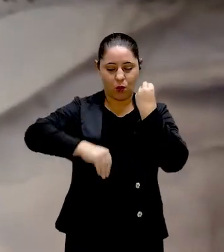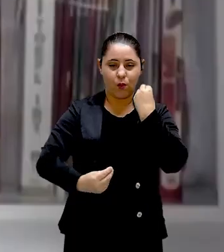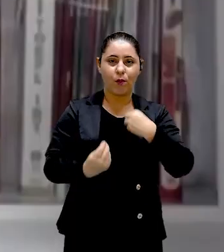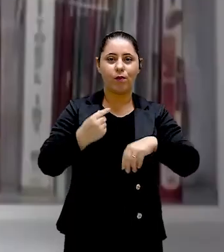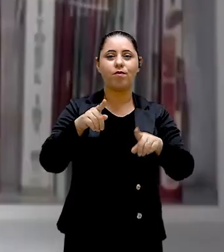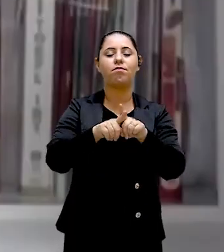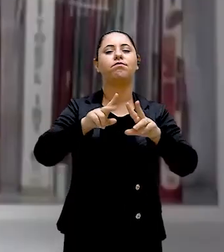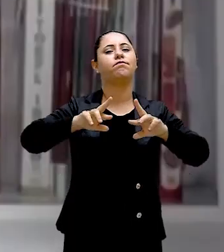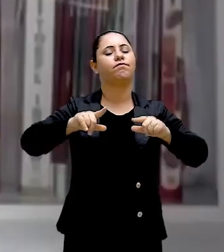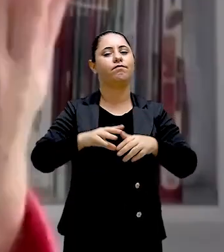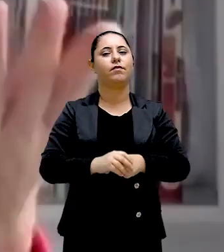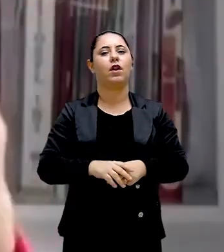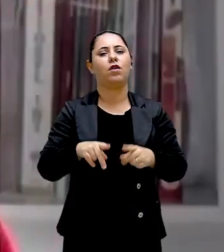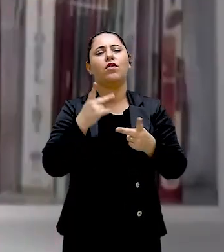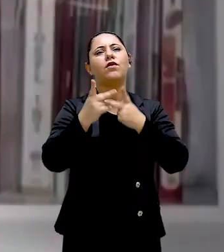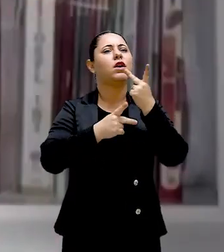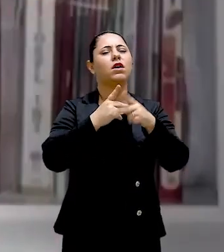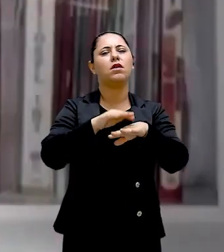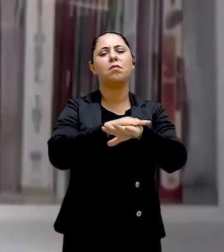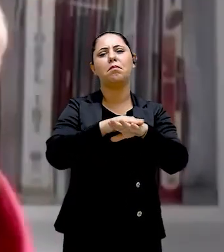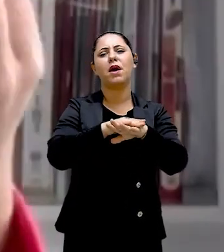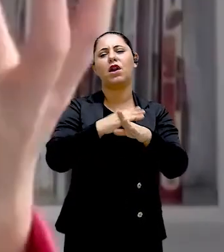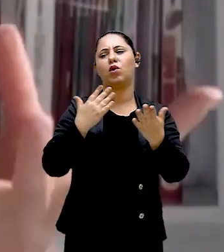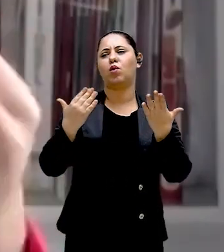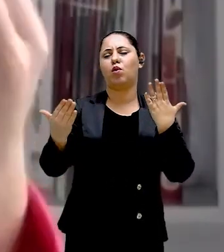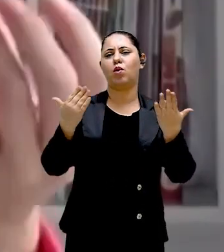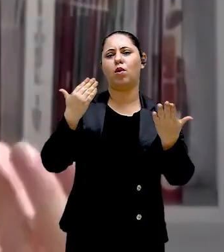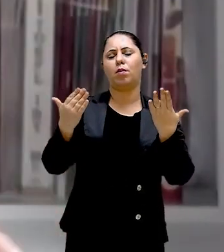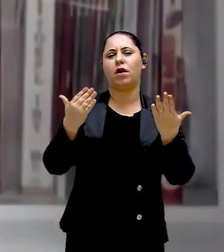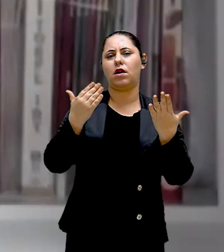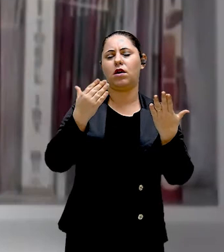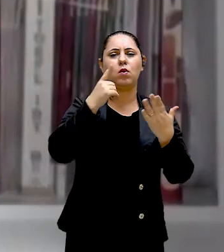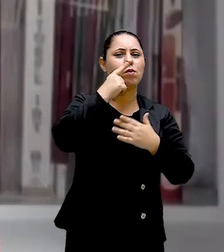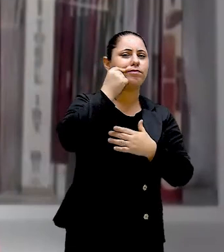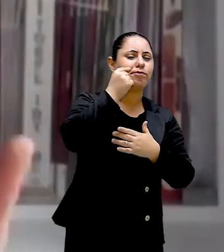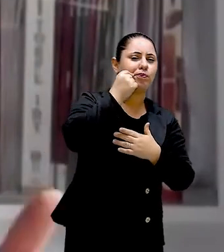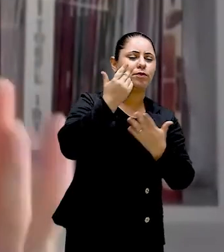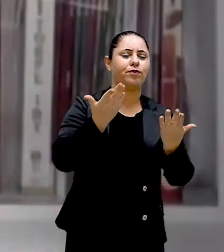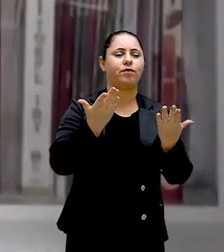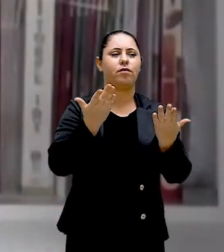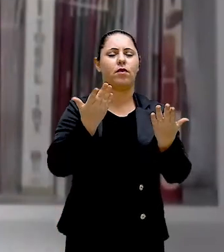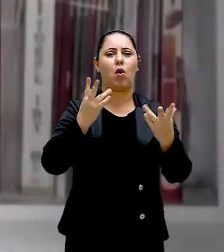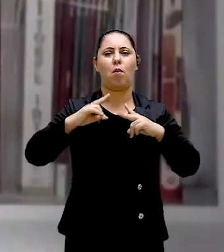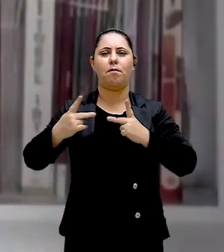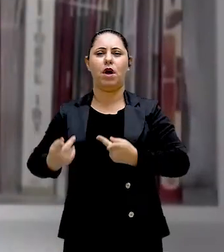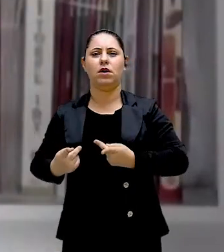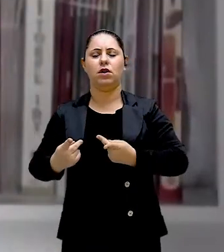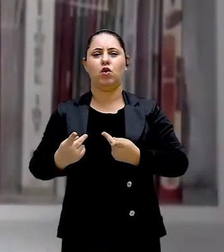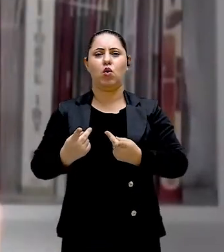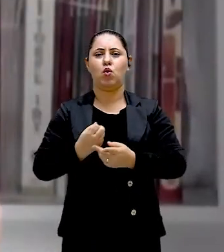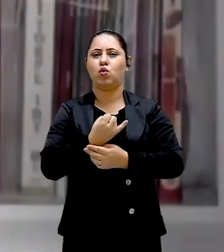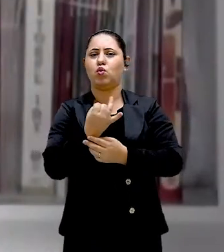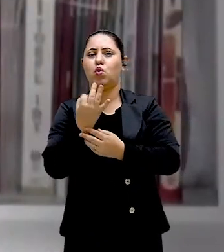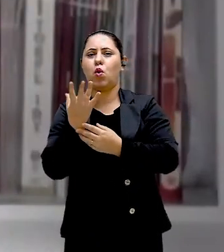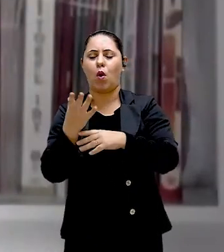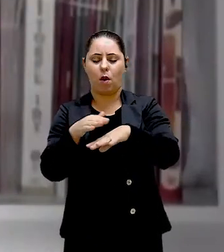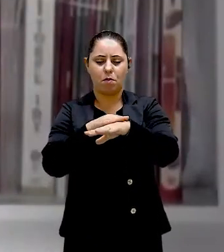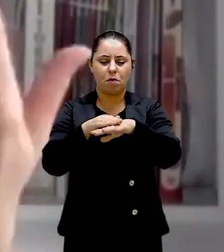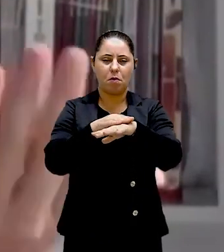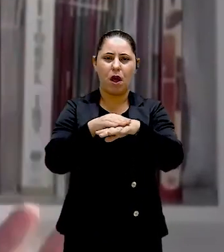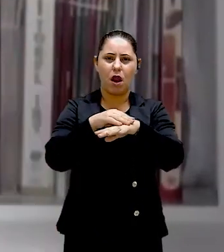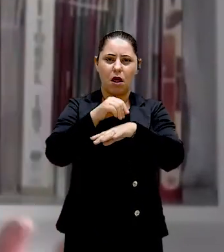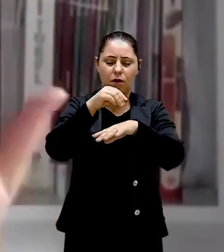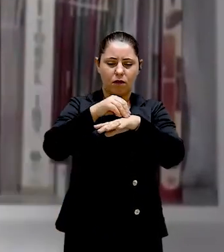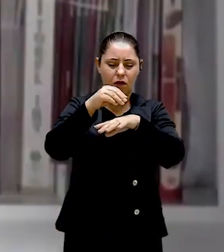gente pode ir comparando o modelo de rato, de camundongo, né? A quantidade, a densidade de folículos é